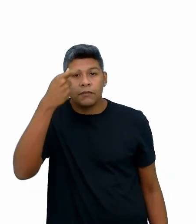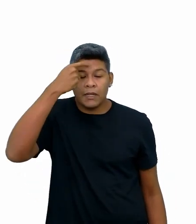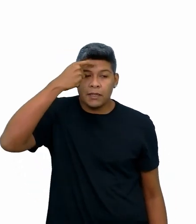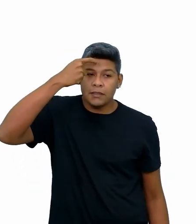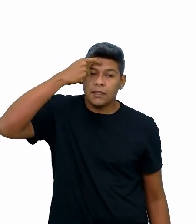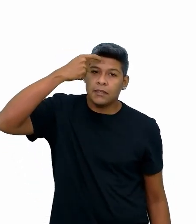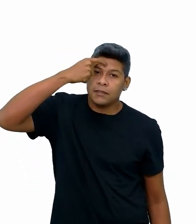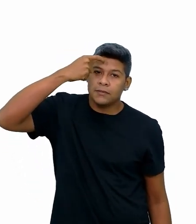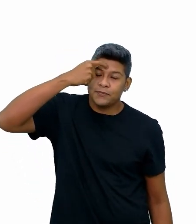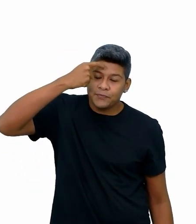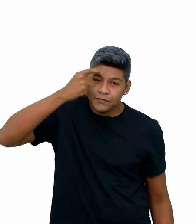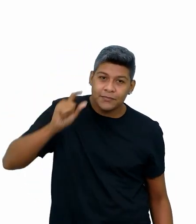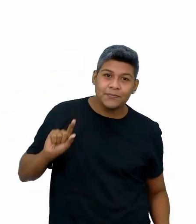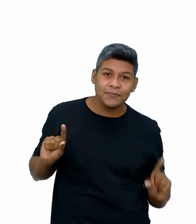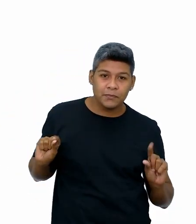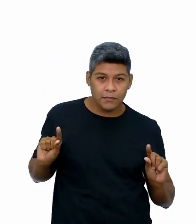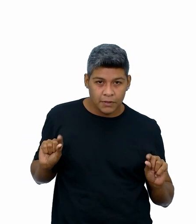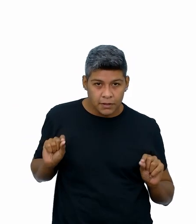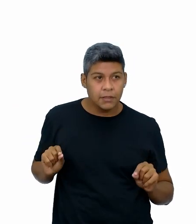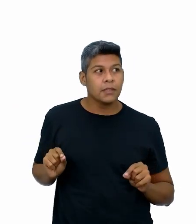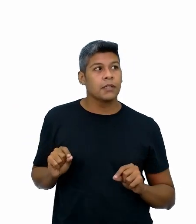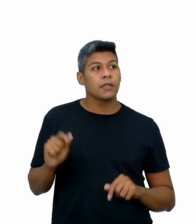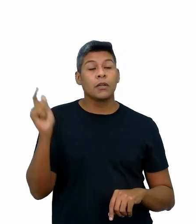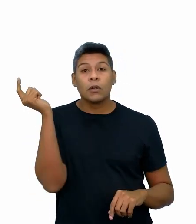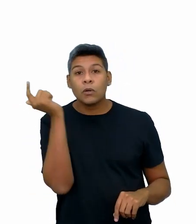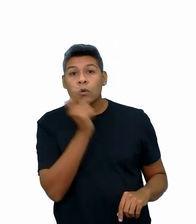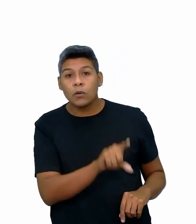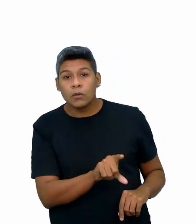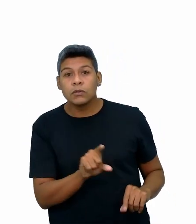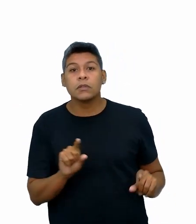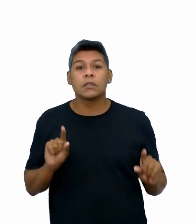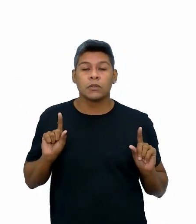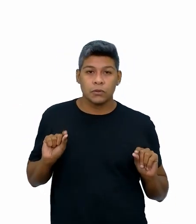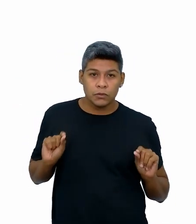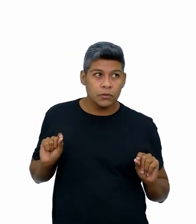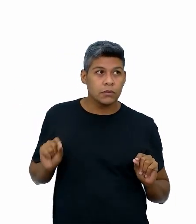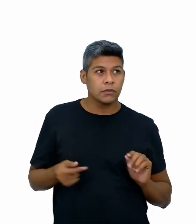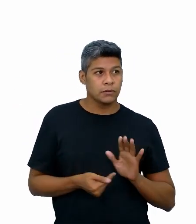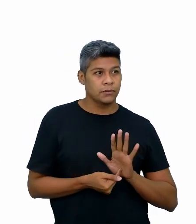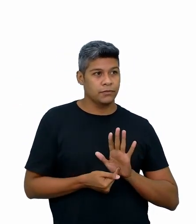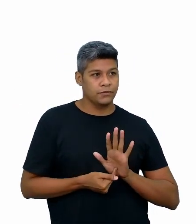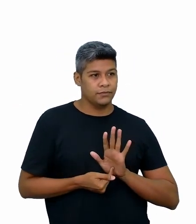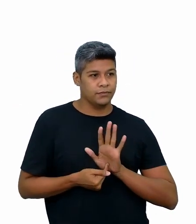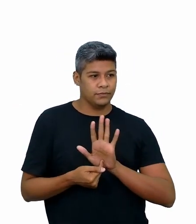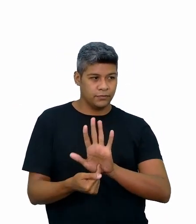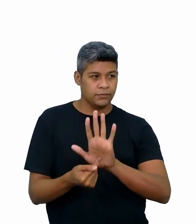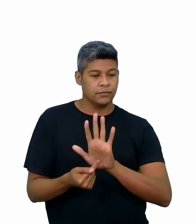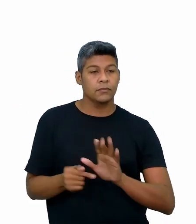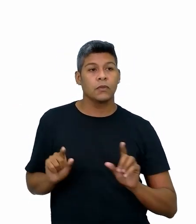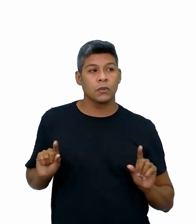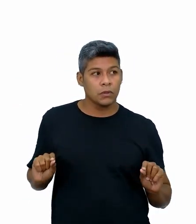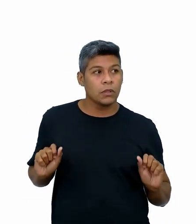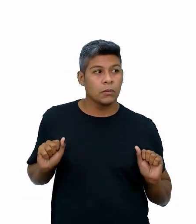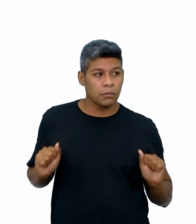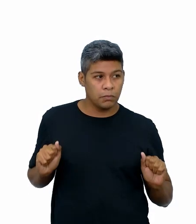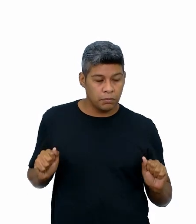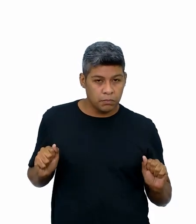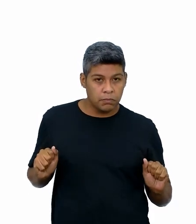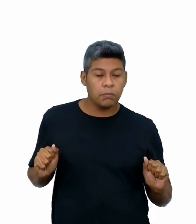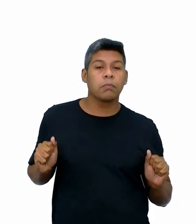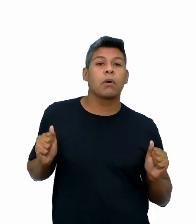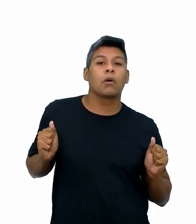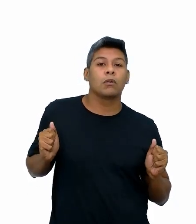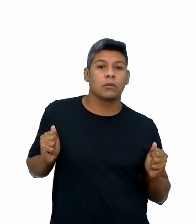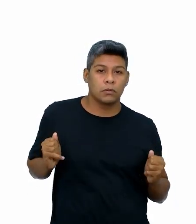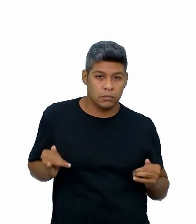e reflexiva. Então, é quando o estudante ele consegue aí fazer o uso dessa língua de uma maneira que ele possa se